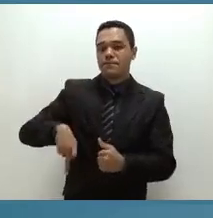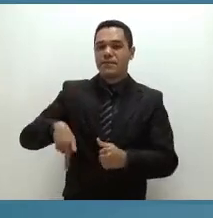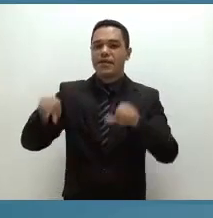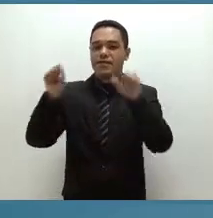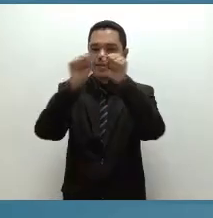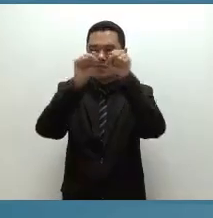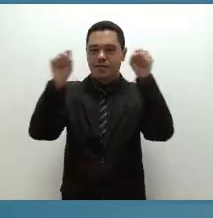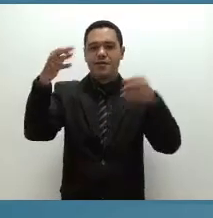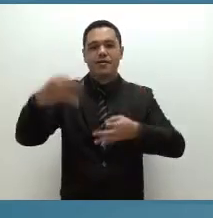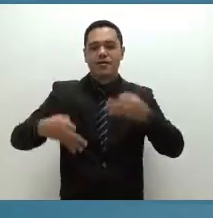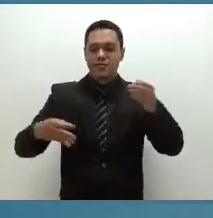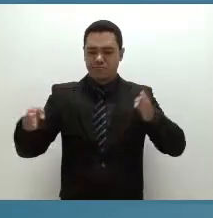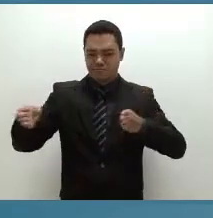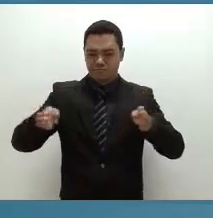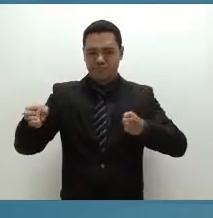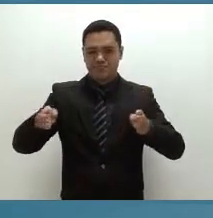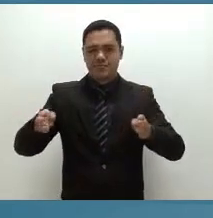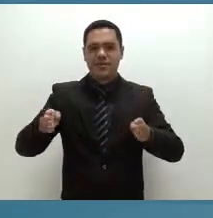para o biênio